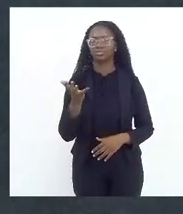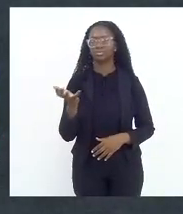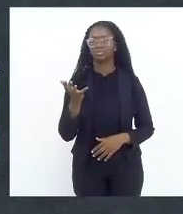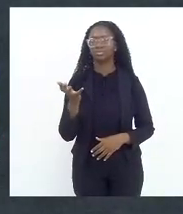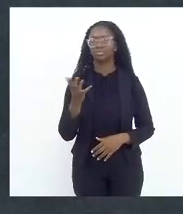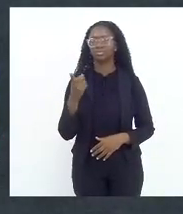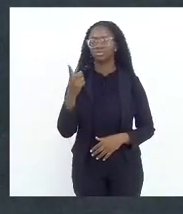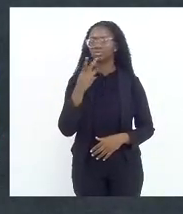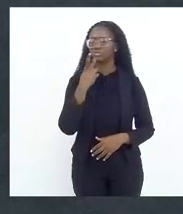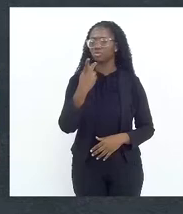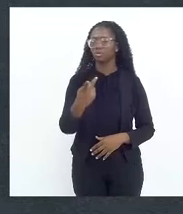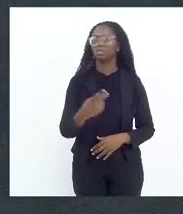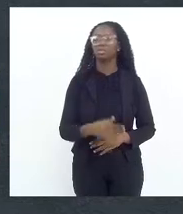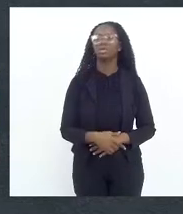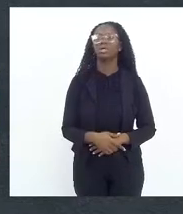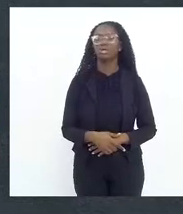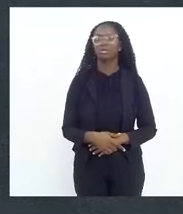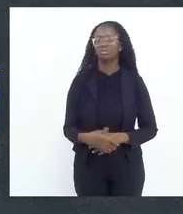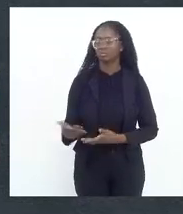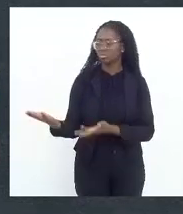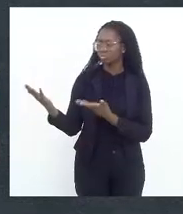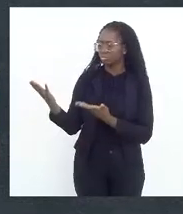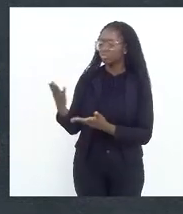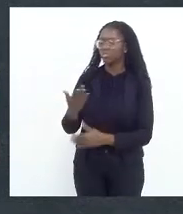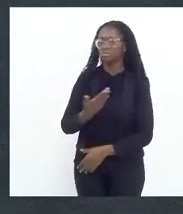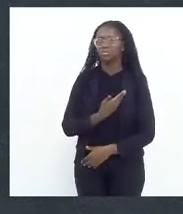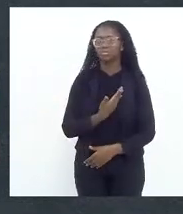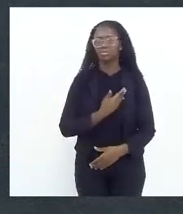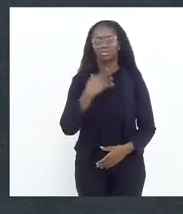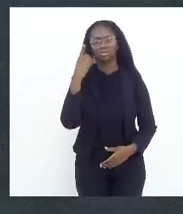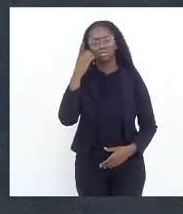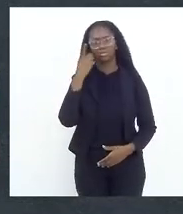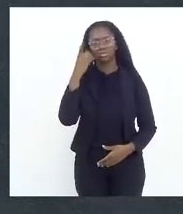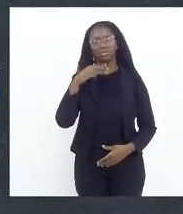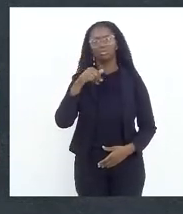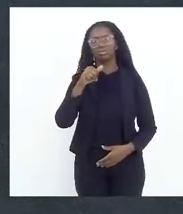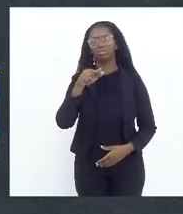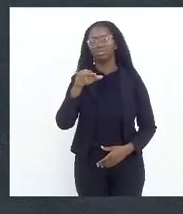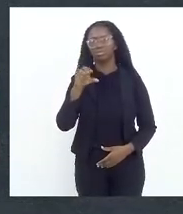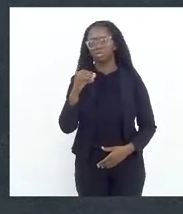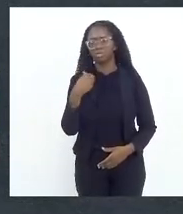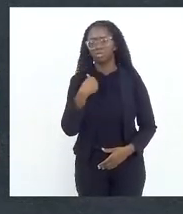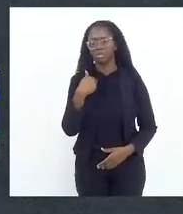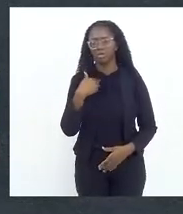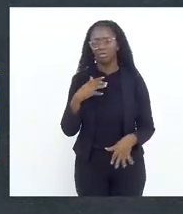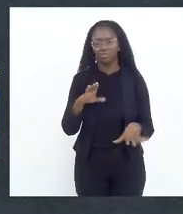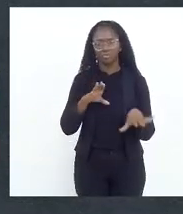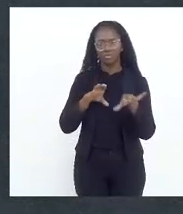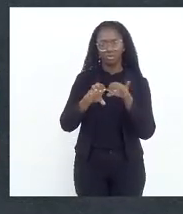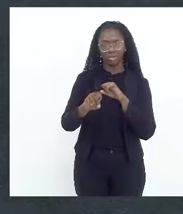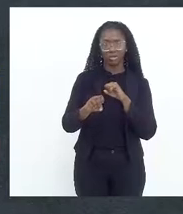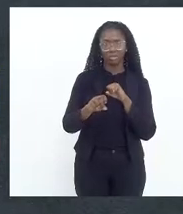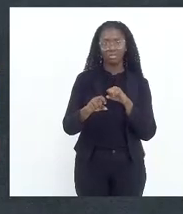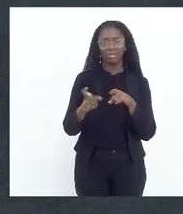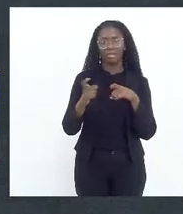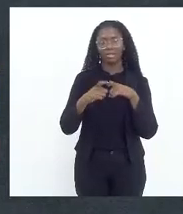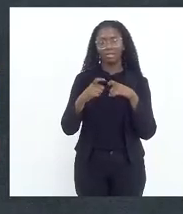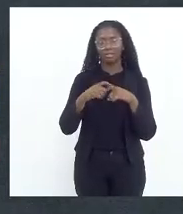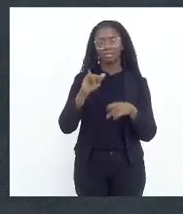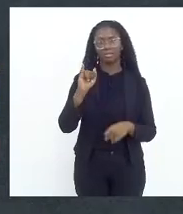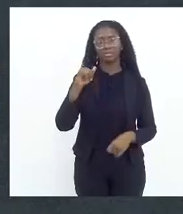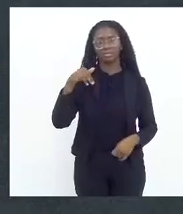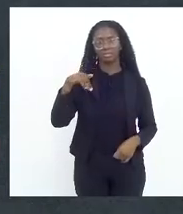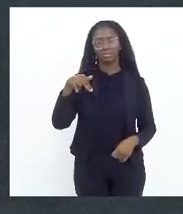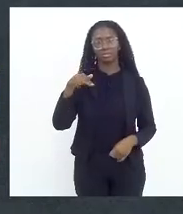deputado Márcio Pacheco que eu me formei em infectologia vivendo o dia a